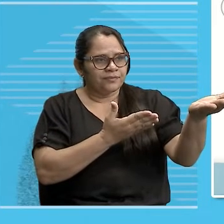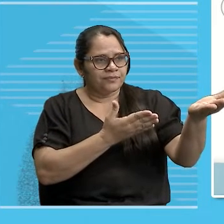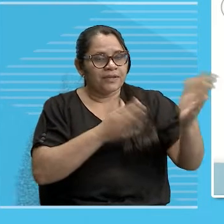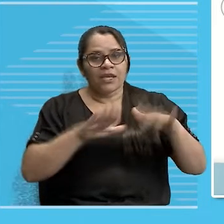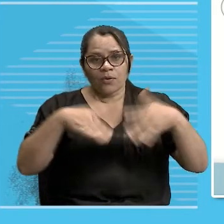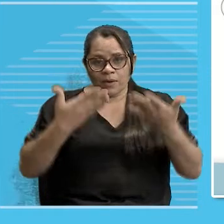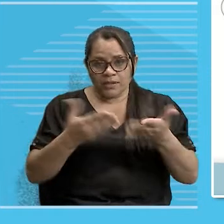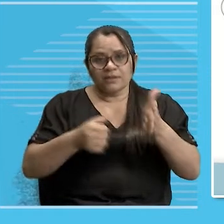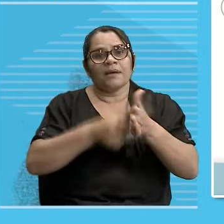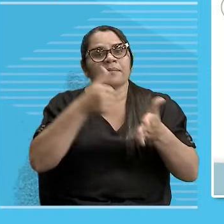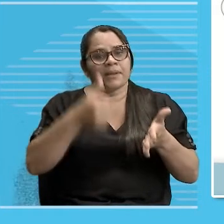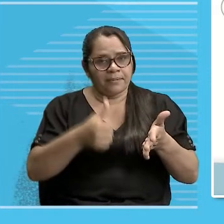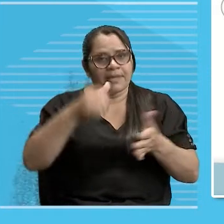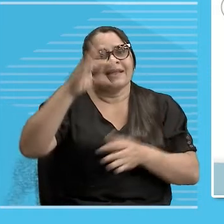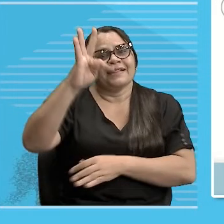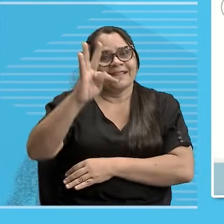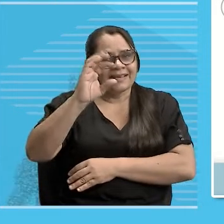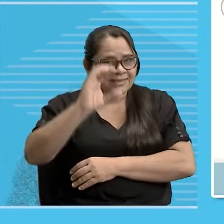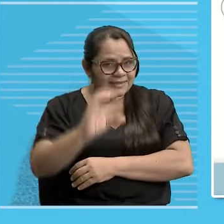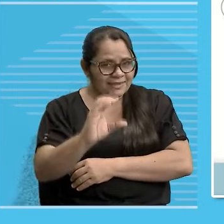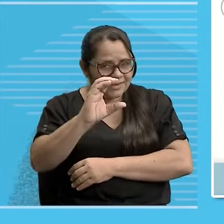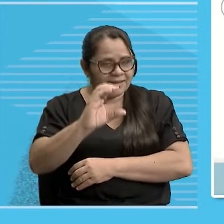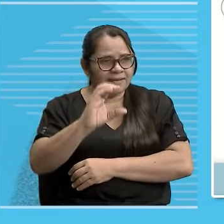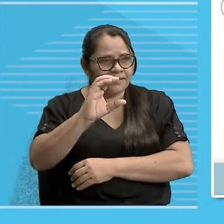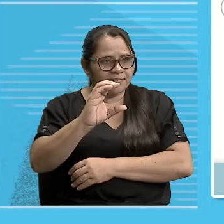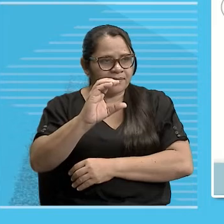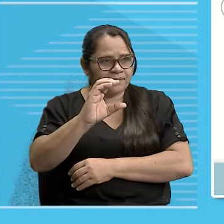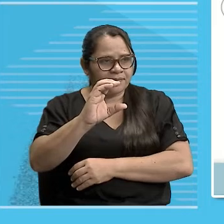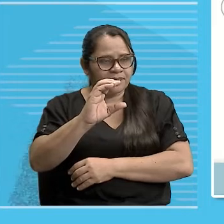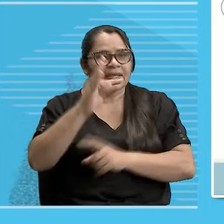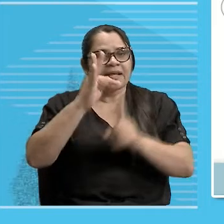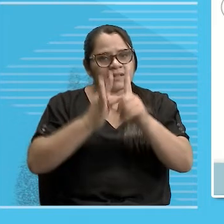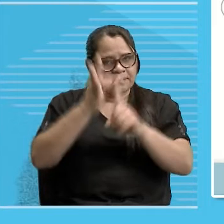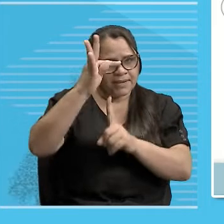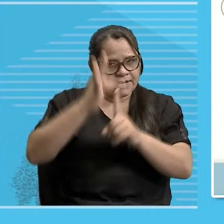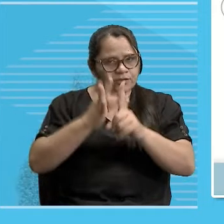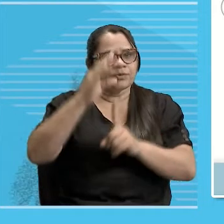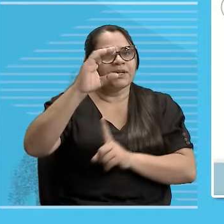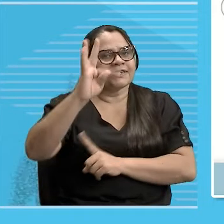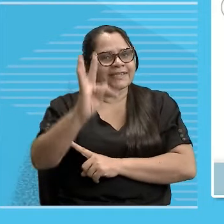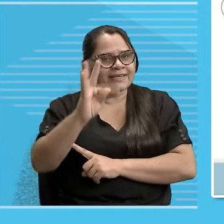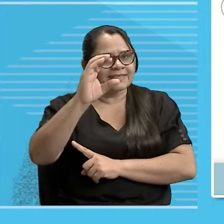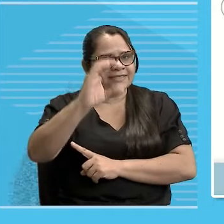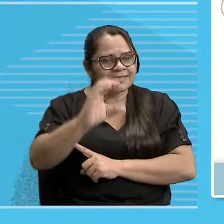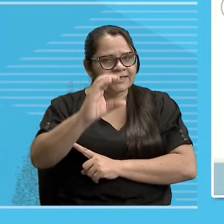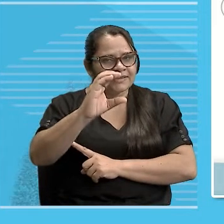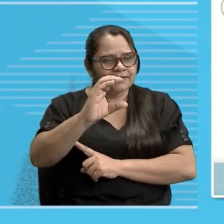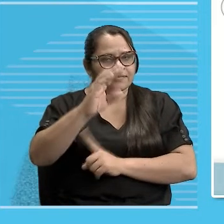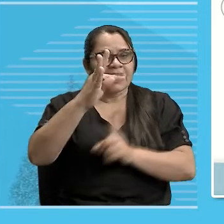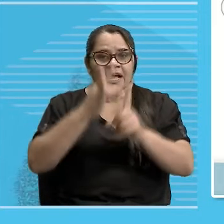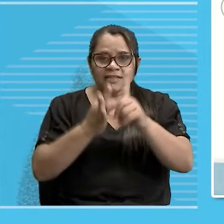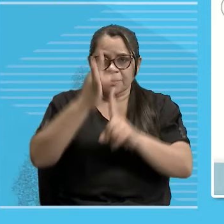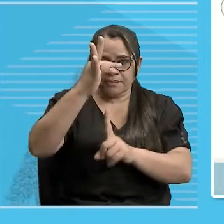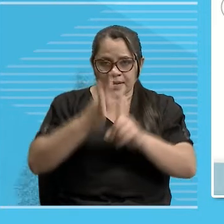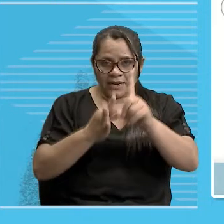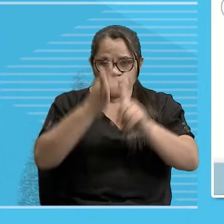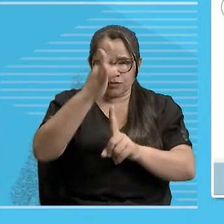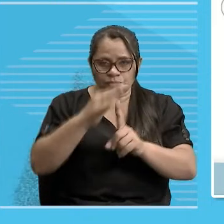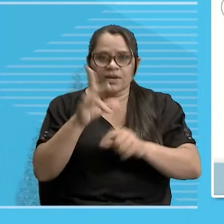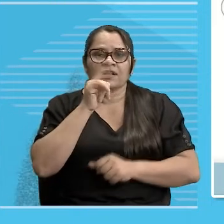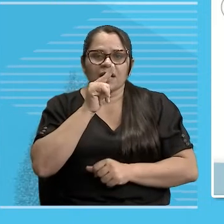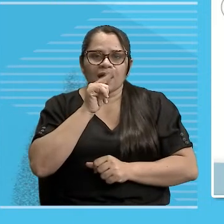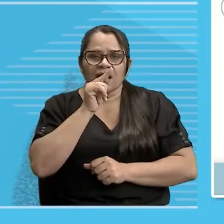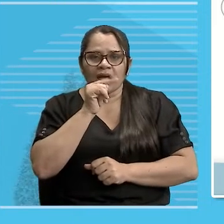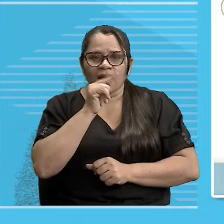enquanto na primeira escala, que é a Celsius, a temperatura de ebulição da água,